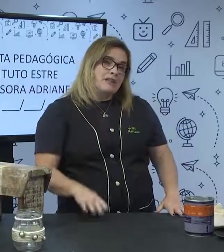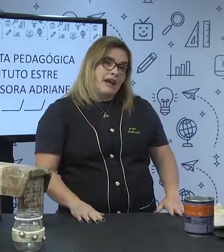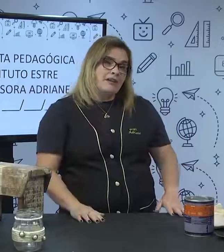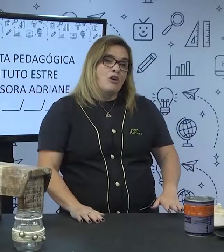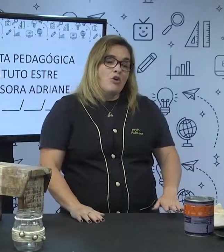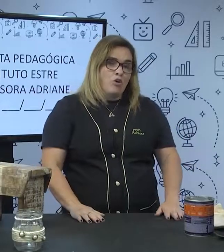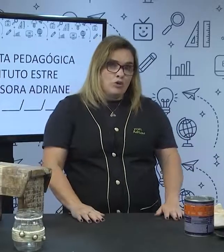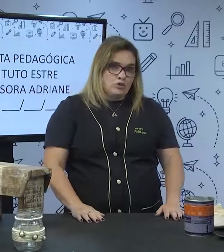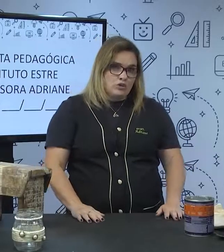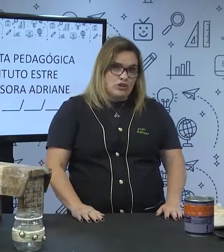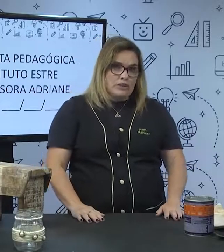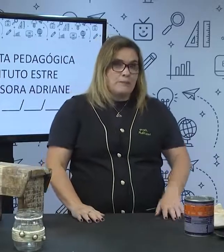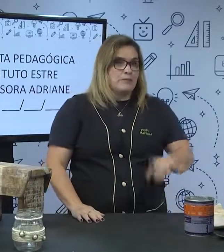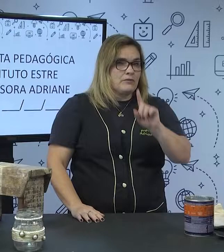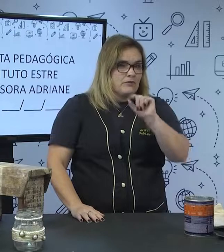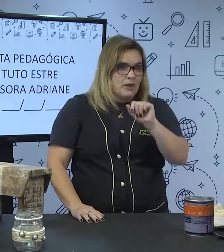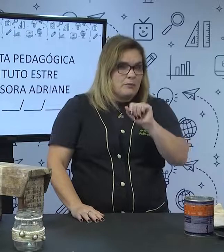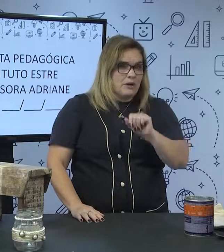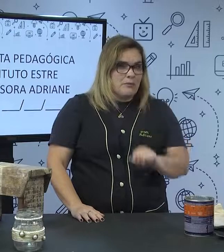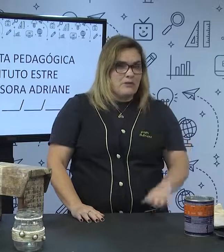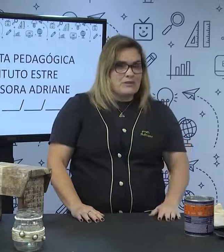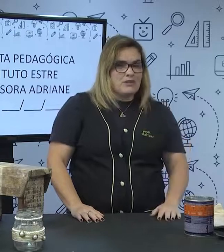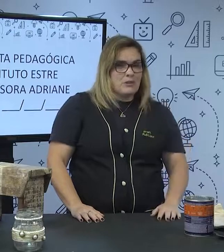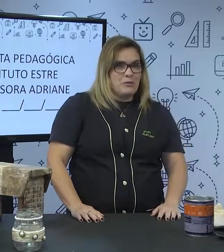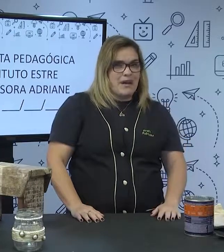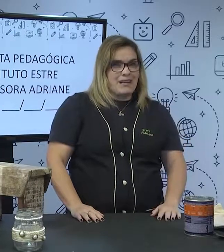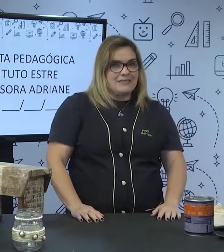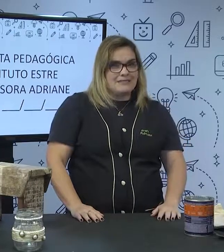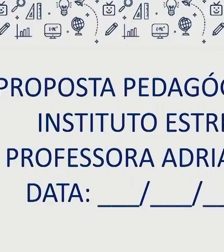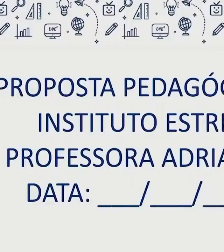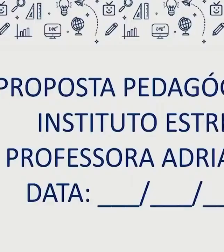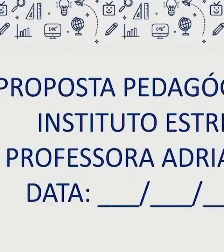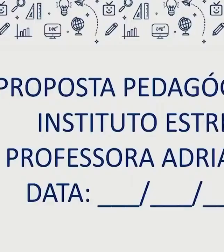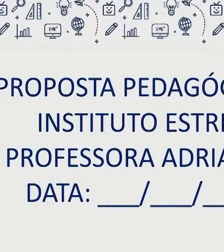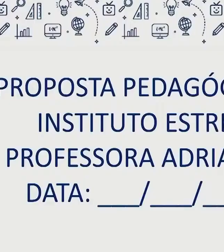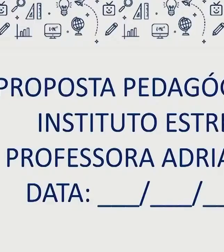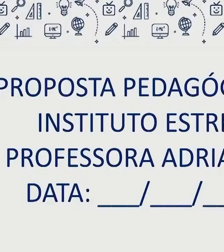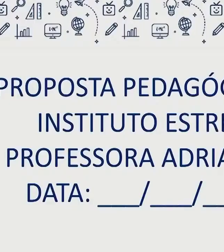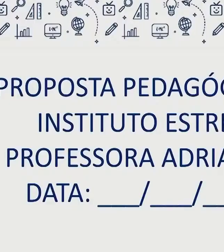pode terminar outro dia. Um tempinho para vocês copiarem.